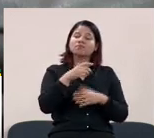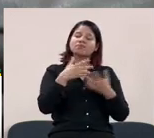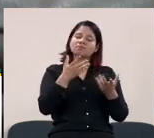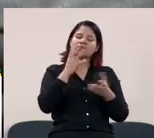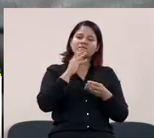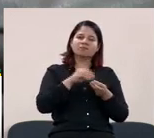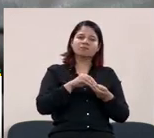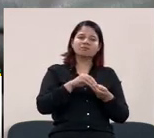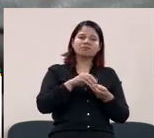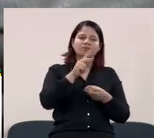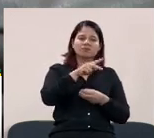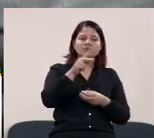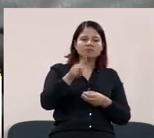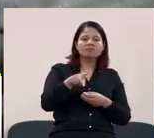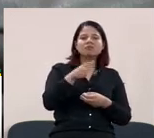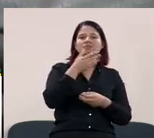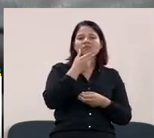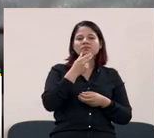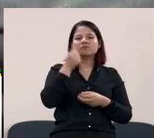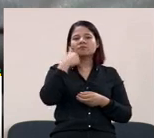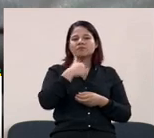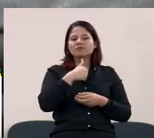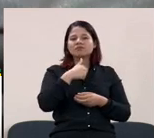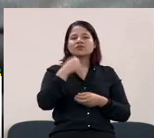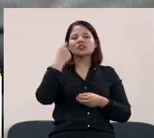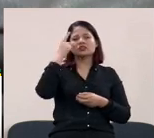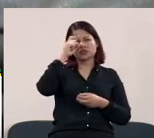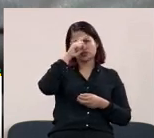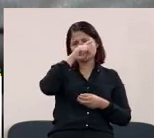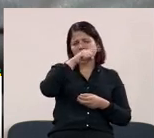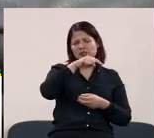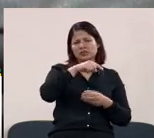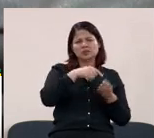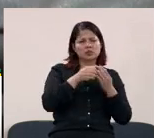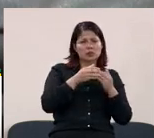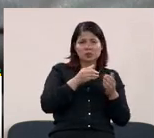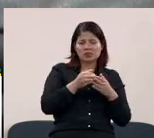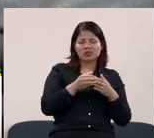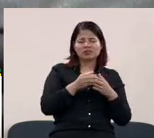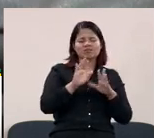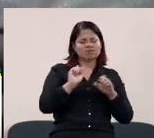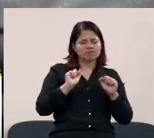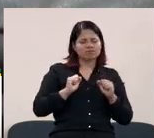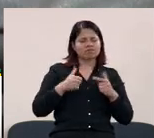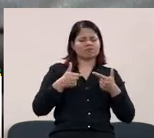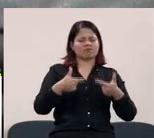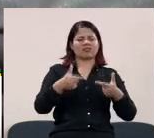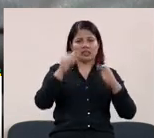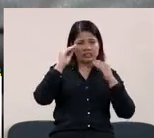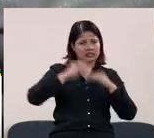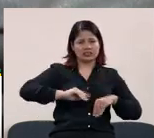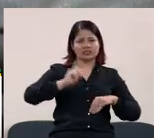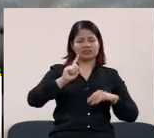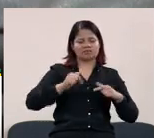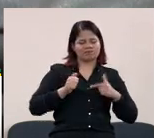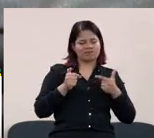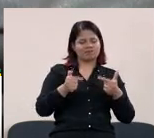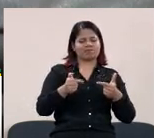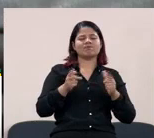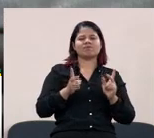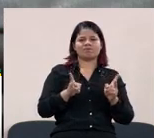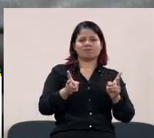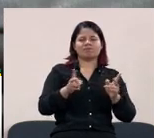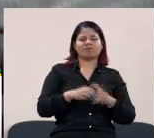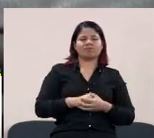professora, apesar de todas as dificuldades, vamos continuar lutando. E eu sei que o